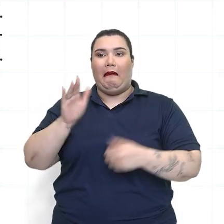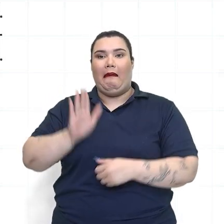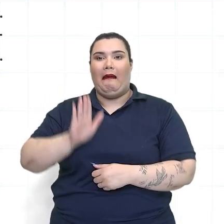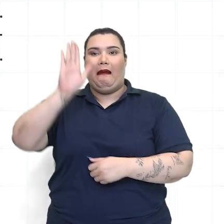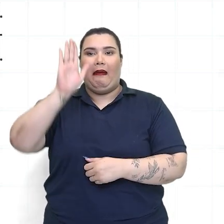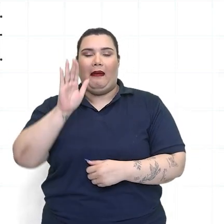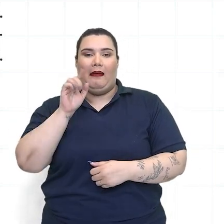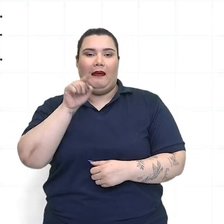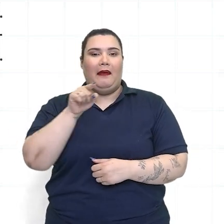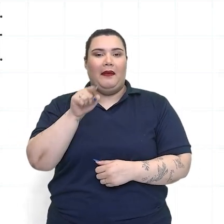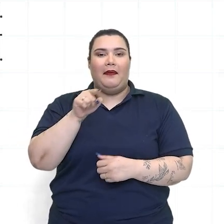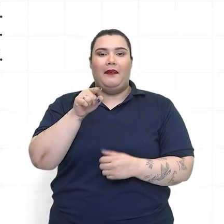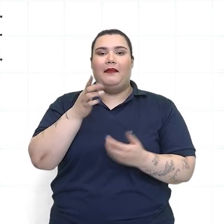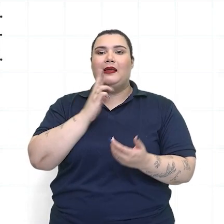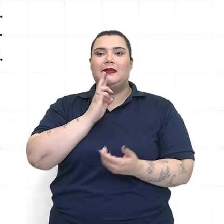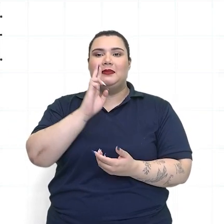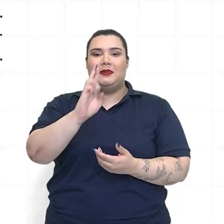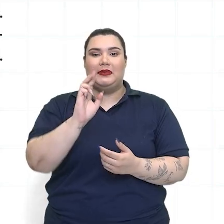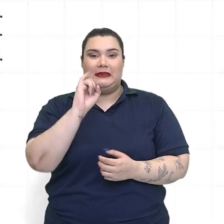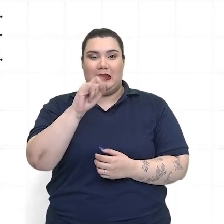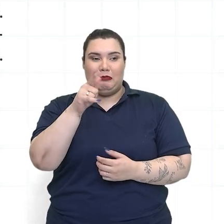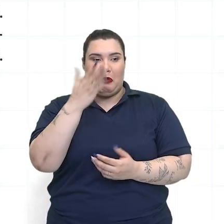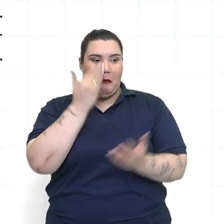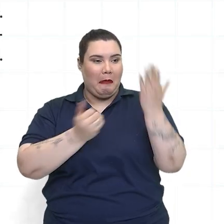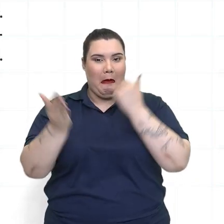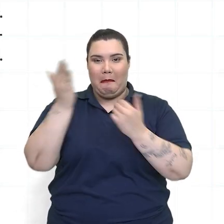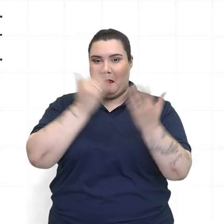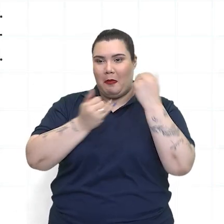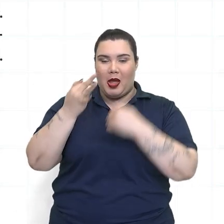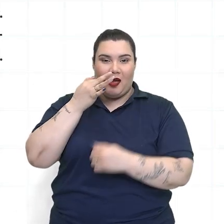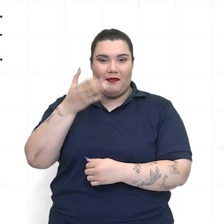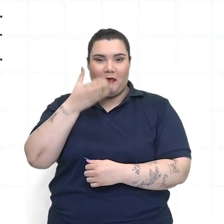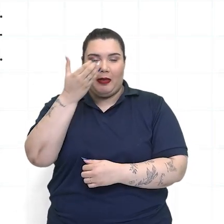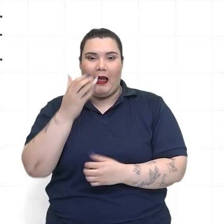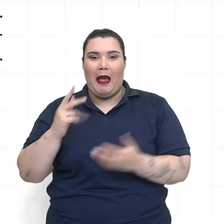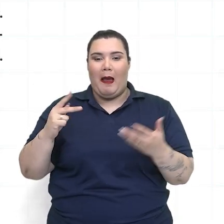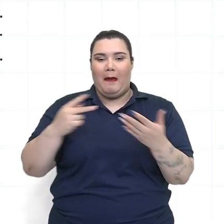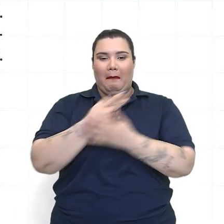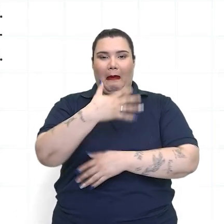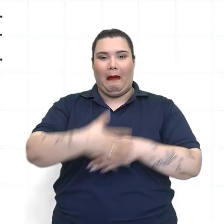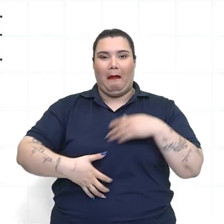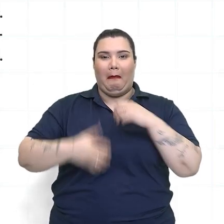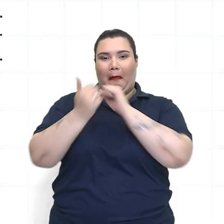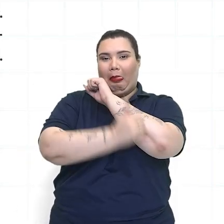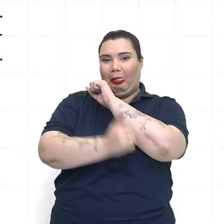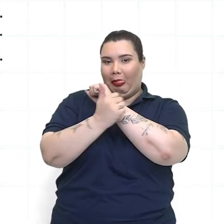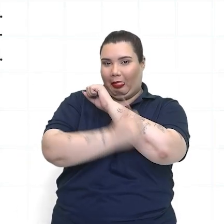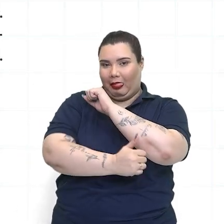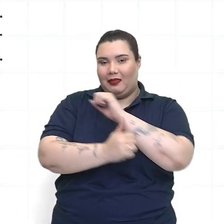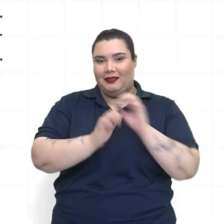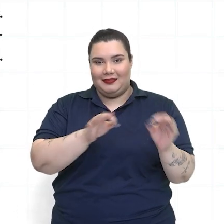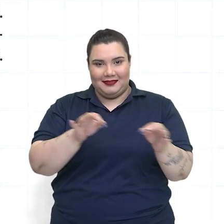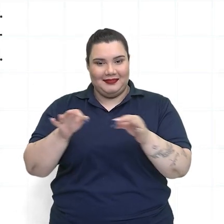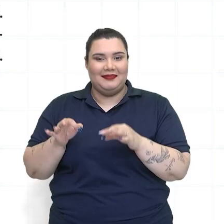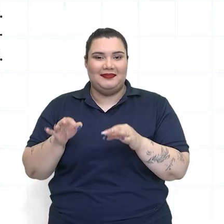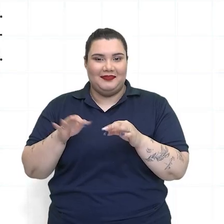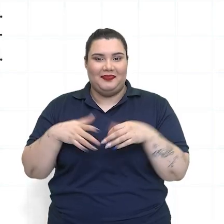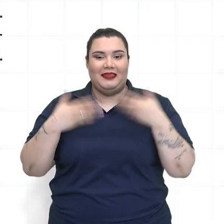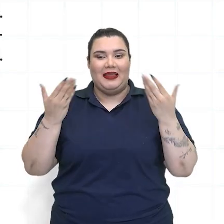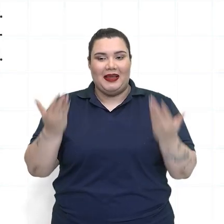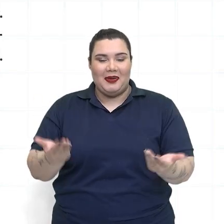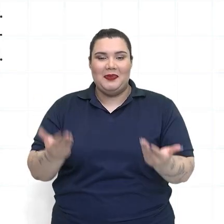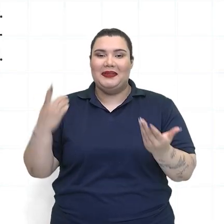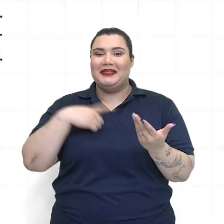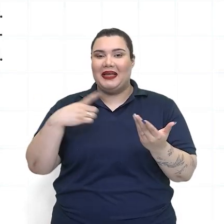responde que se comer muitas frutas pode gerar uma dor de barriga, não é? Então, mais uma vez, gerou o quê